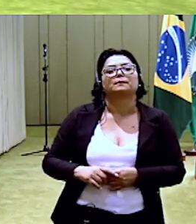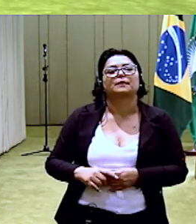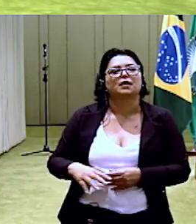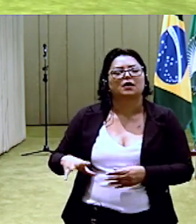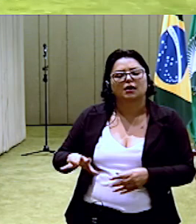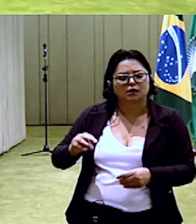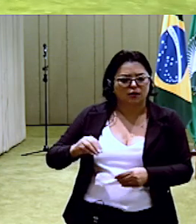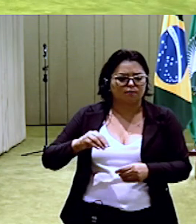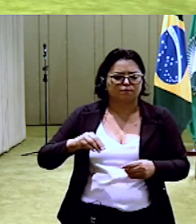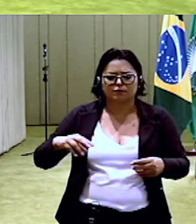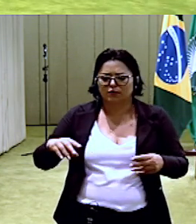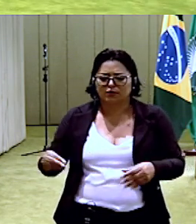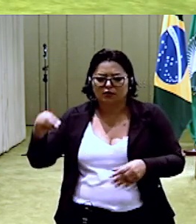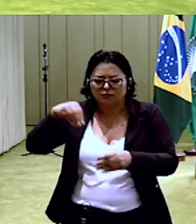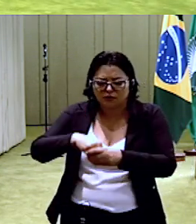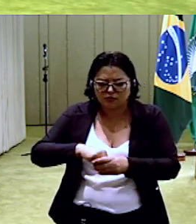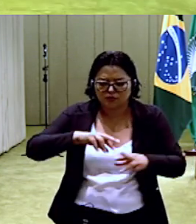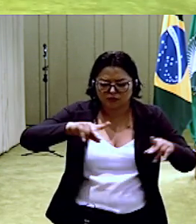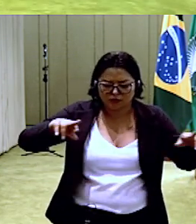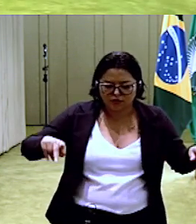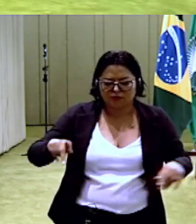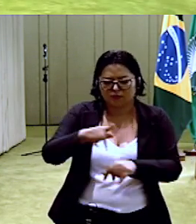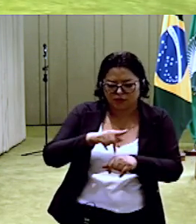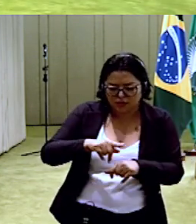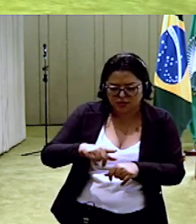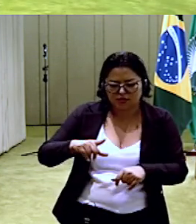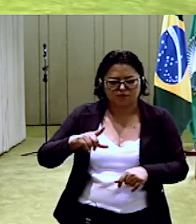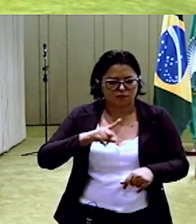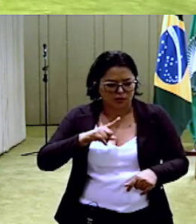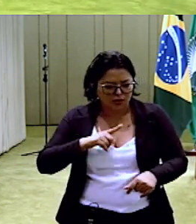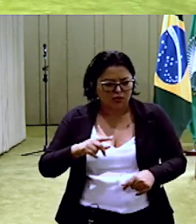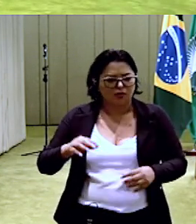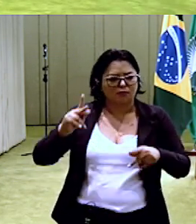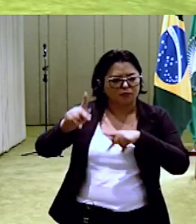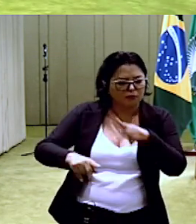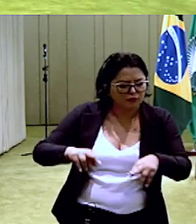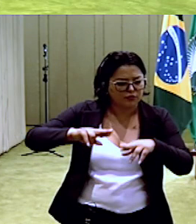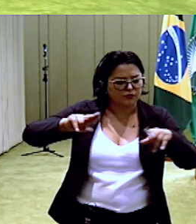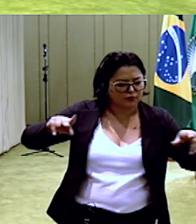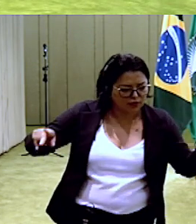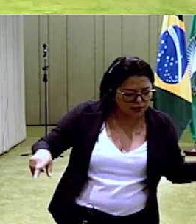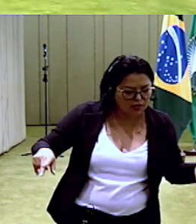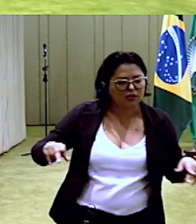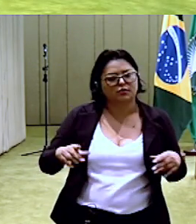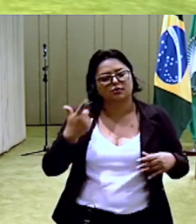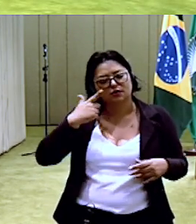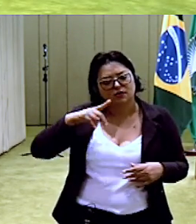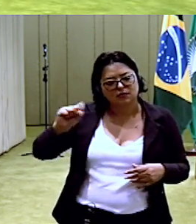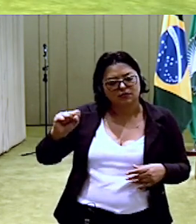suas ramificações, com quadros, com mulheres, com pessoas de várias etnias, consegue,